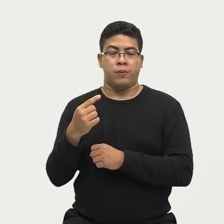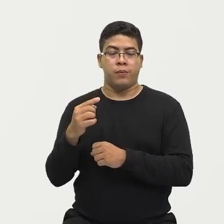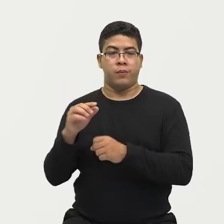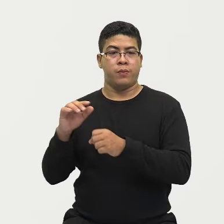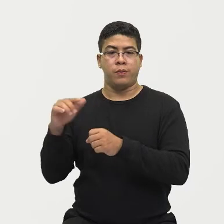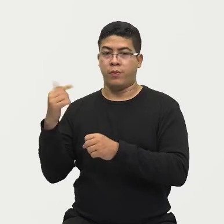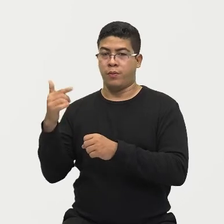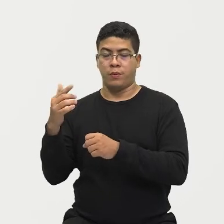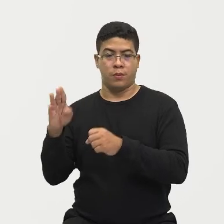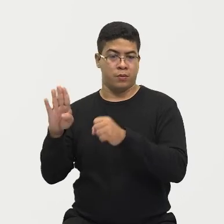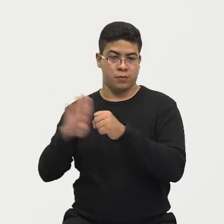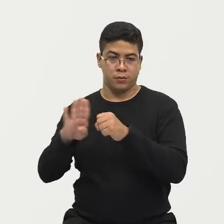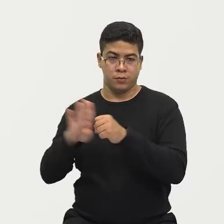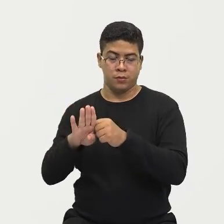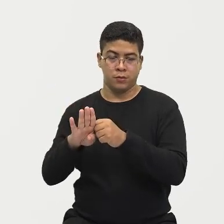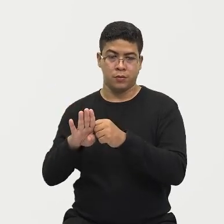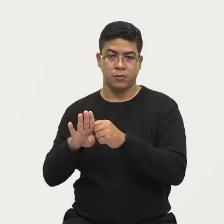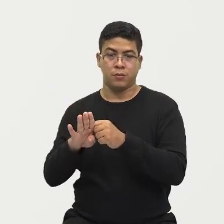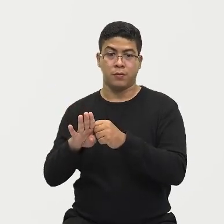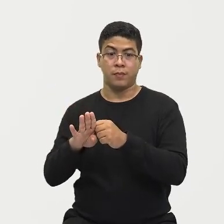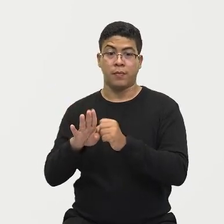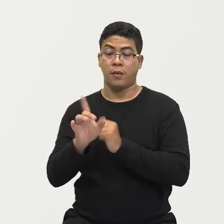é verbo.